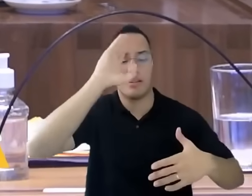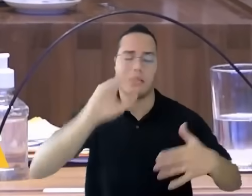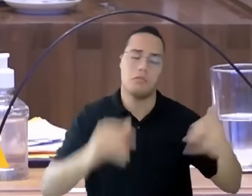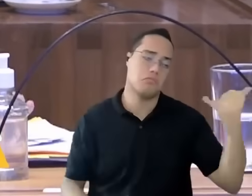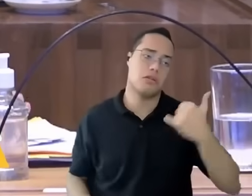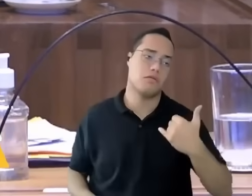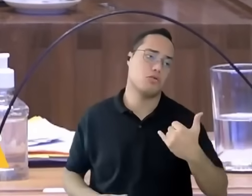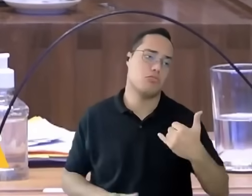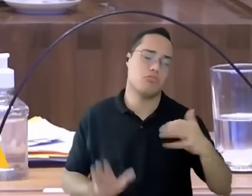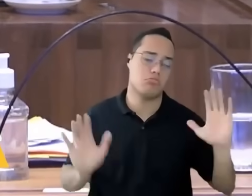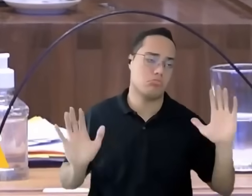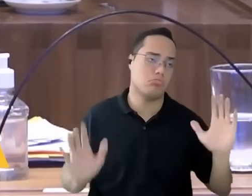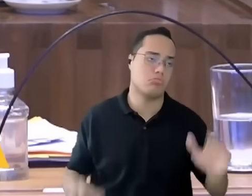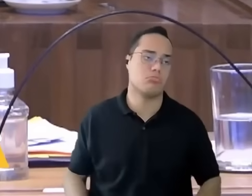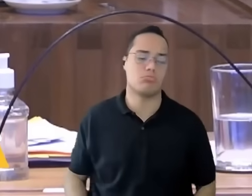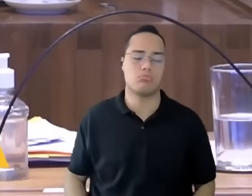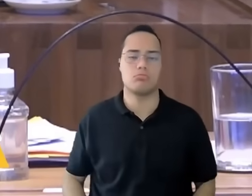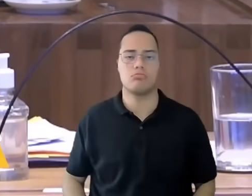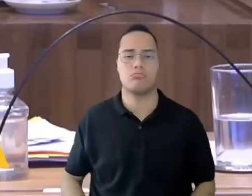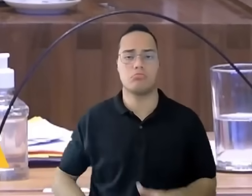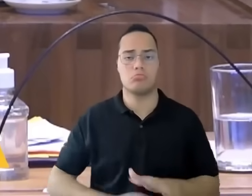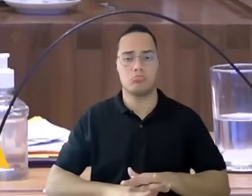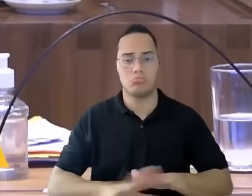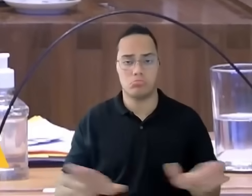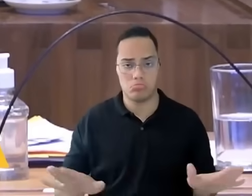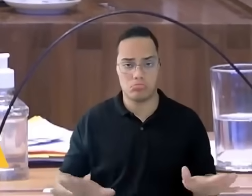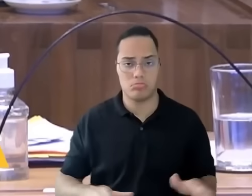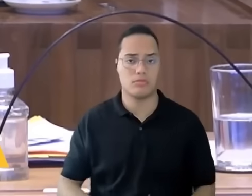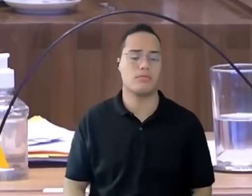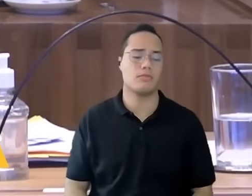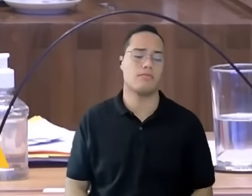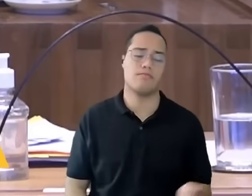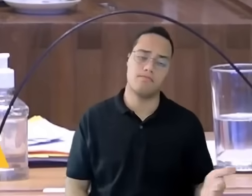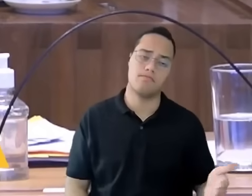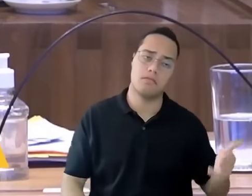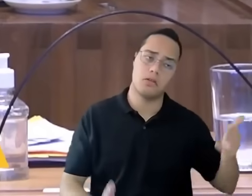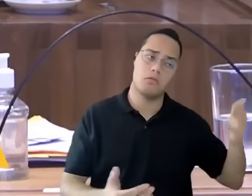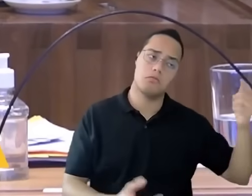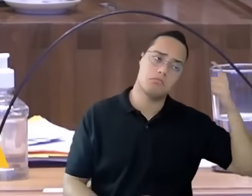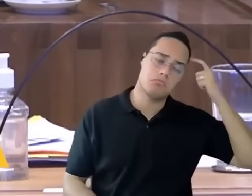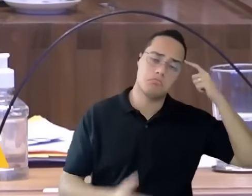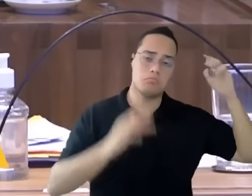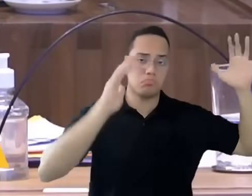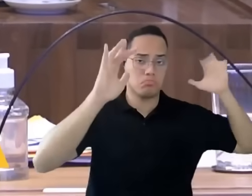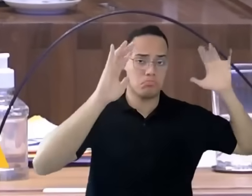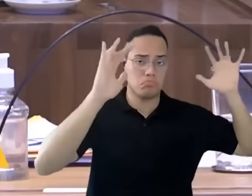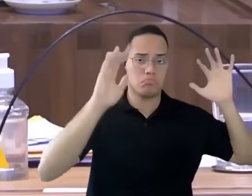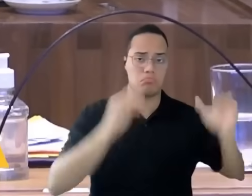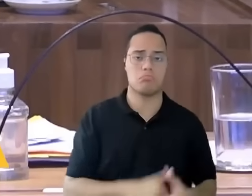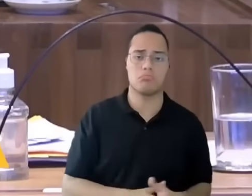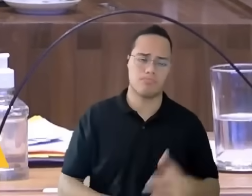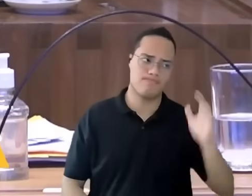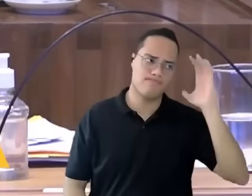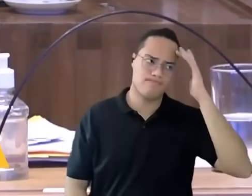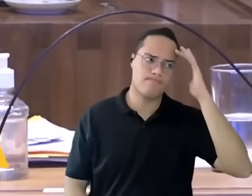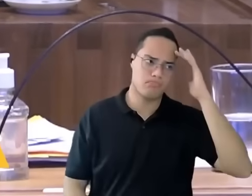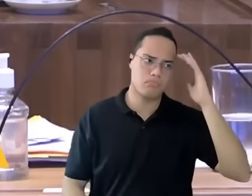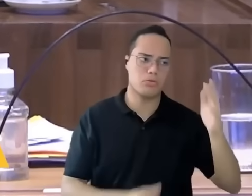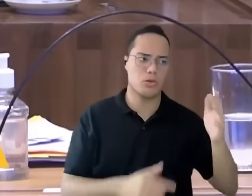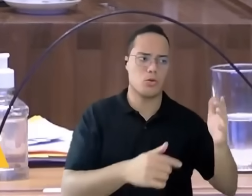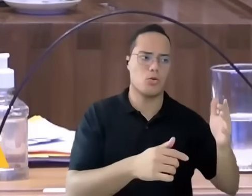que nós tínhamos então Olhando de lá para cá Deputado eu vou dizer para o senhor planejamento estava adequado